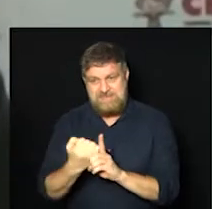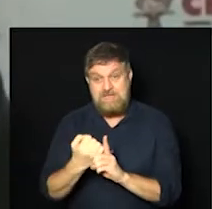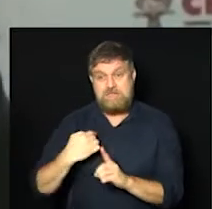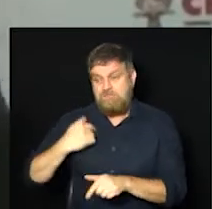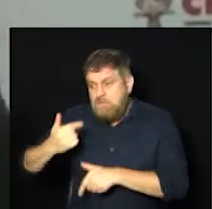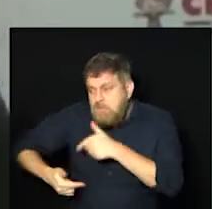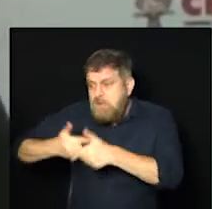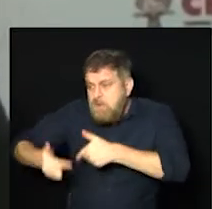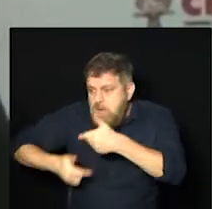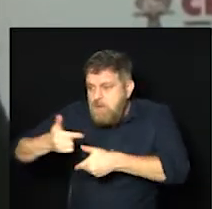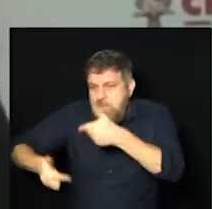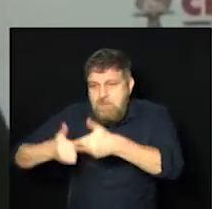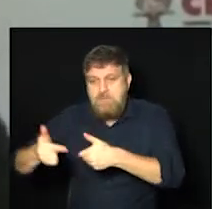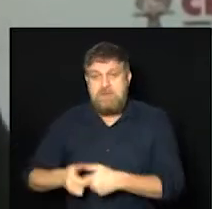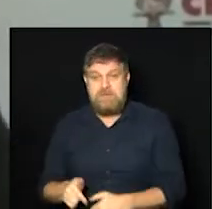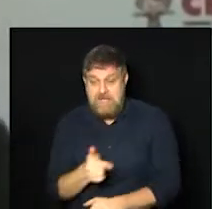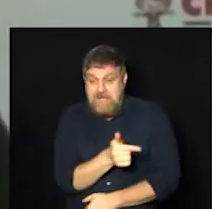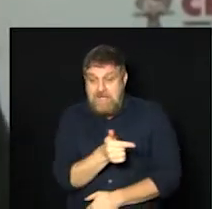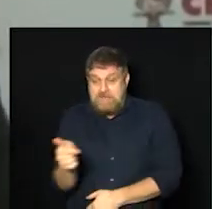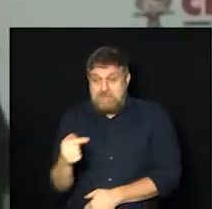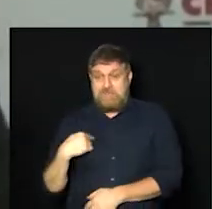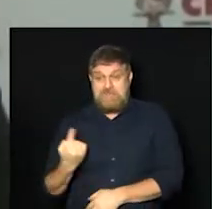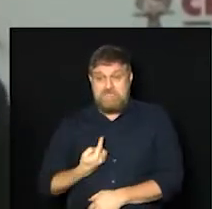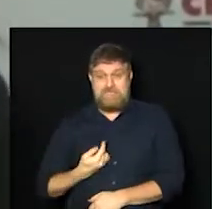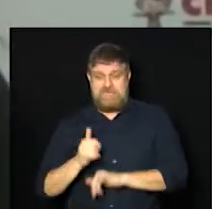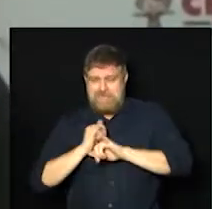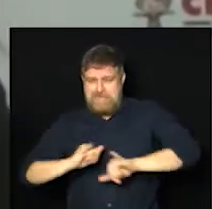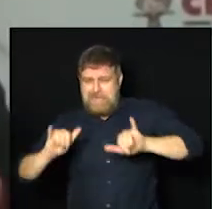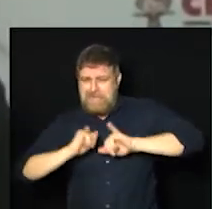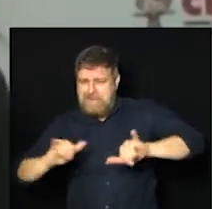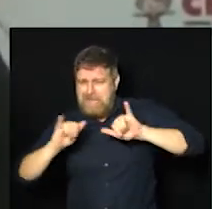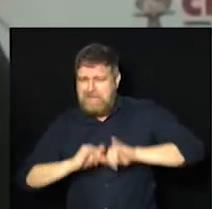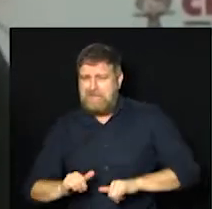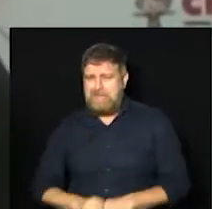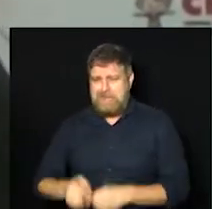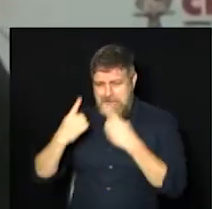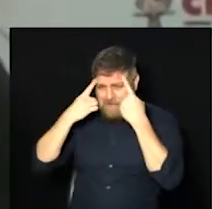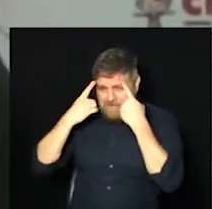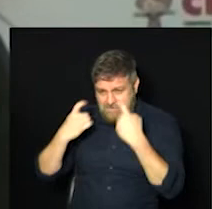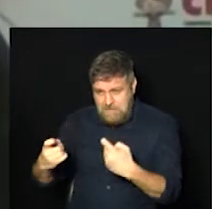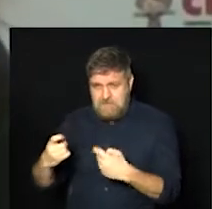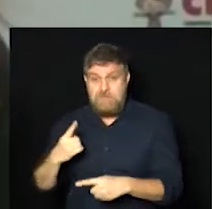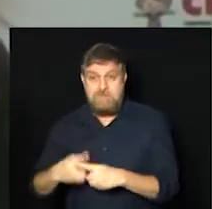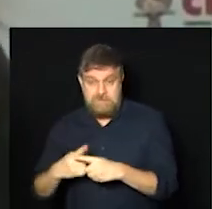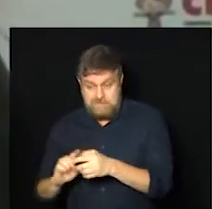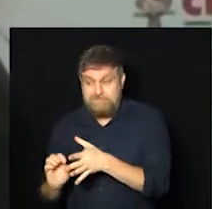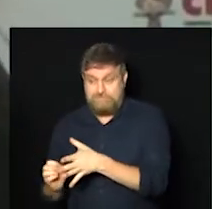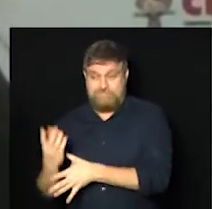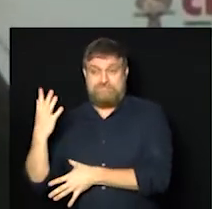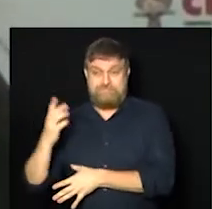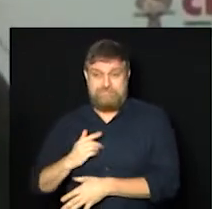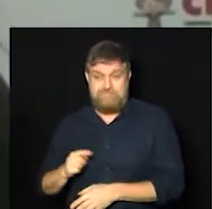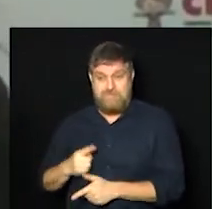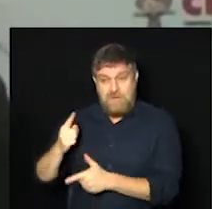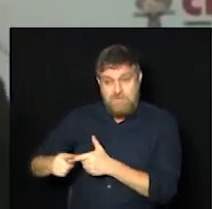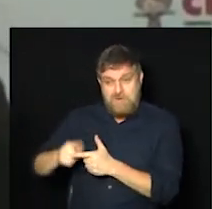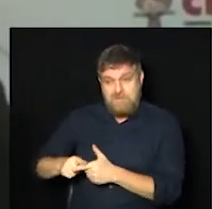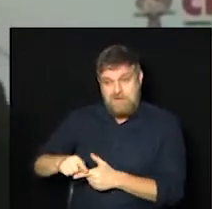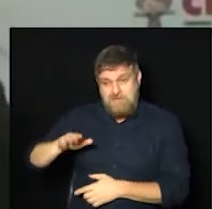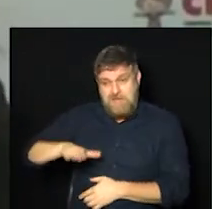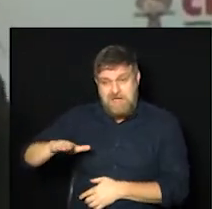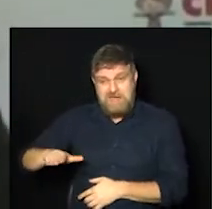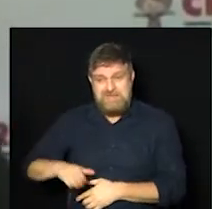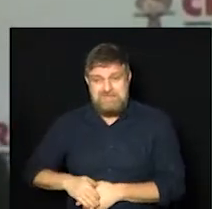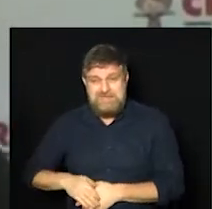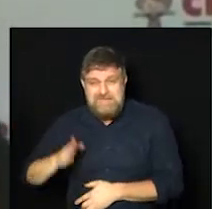esse trabalho, né, nessa semana, como a gente tem falado dos casos de violência, enfim, né, por conta da situação daquela criança de 10